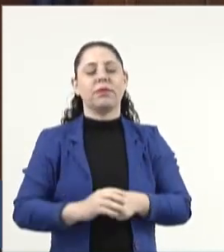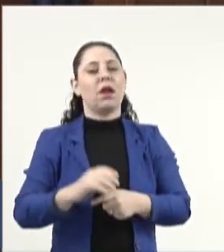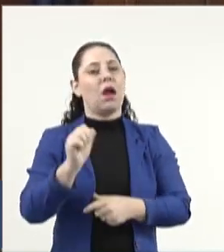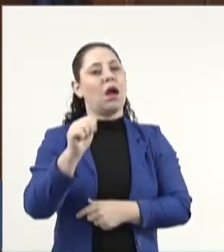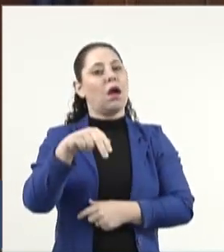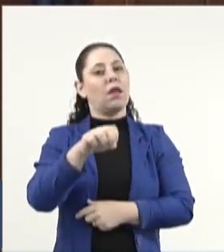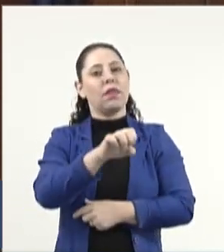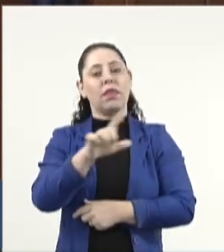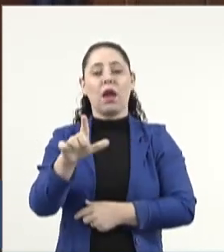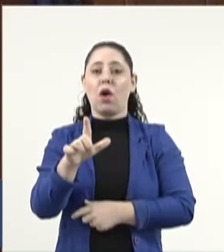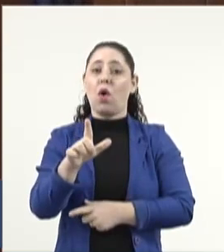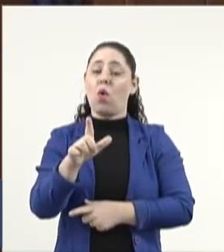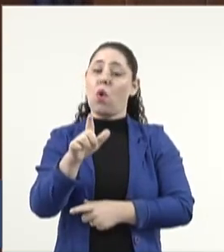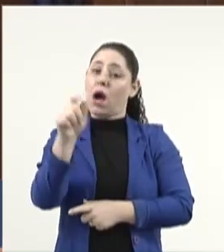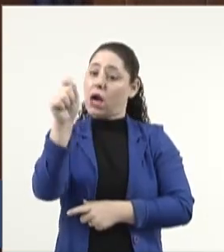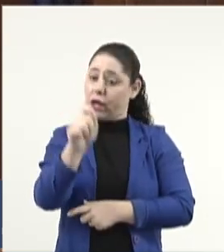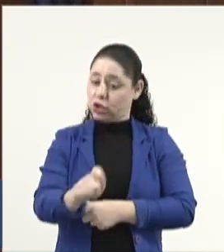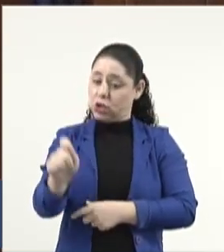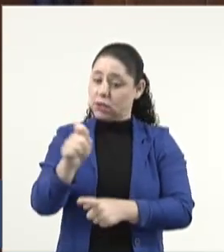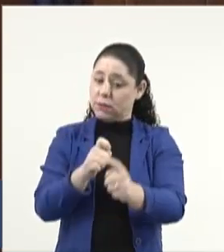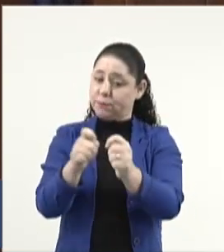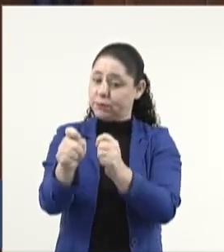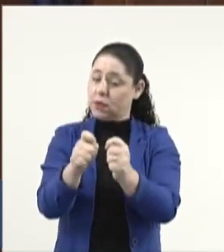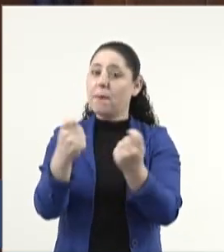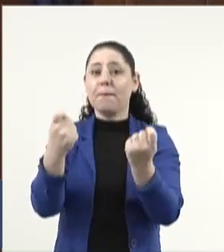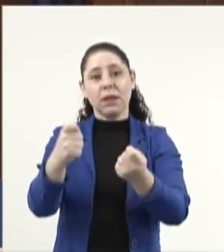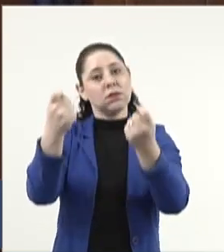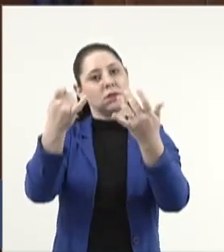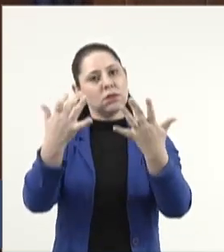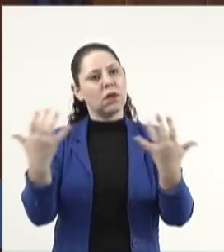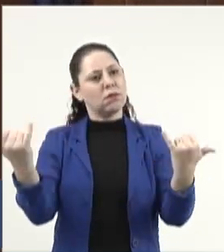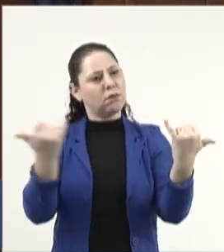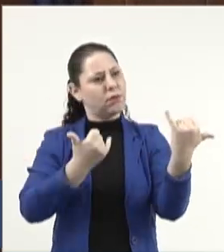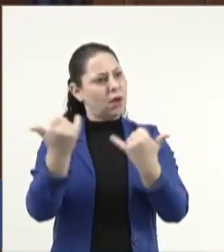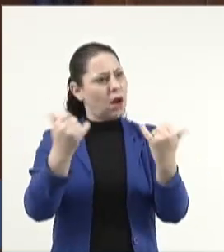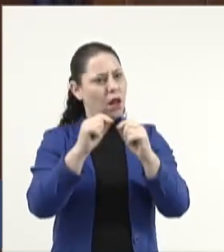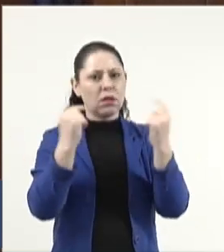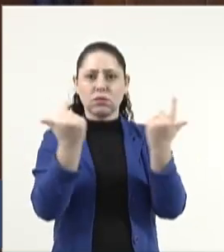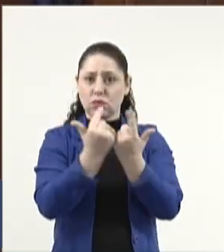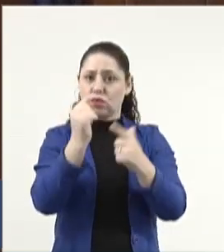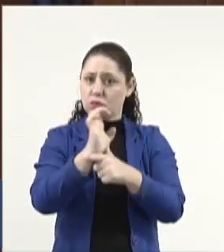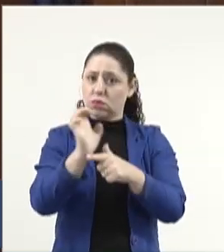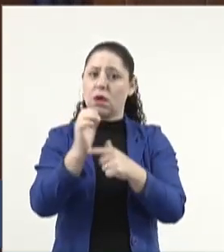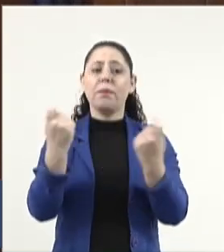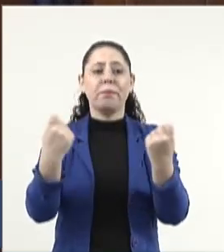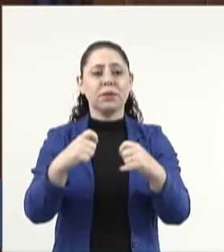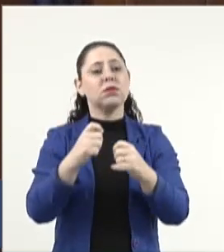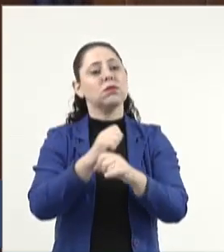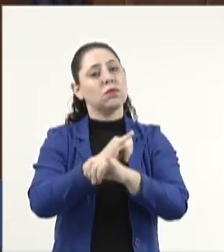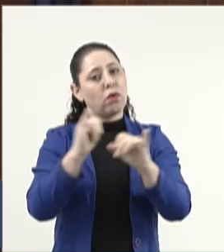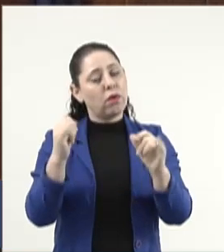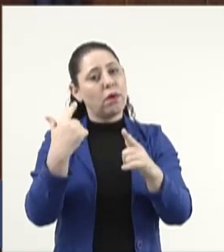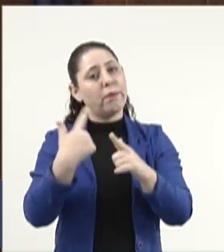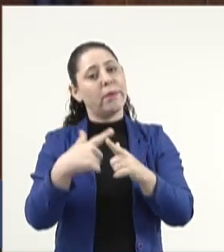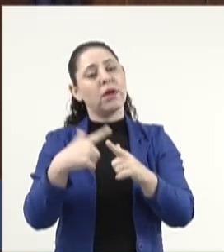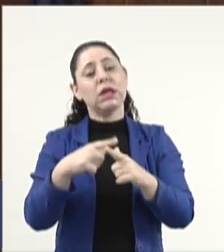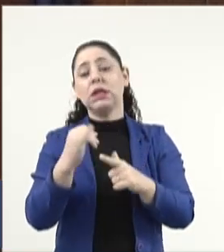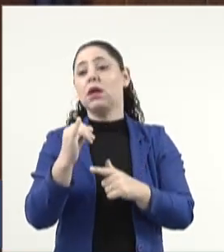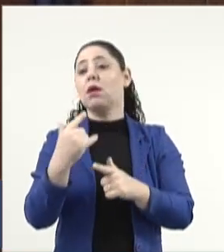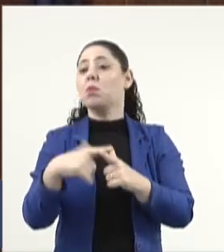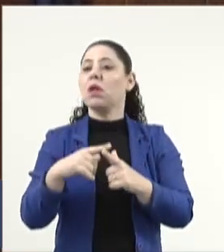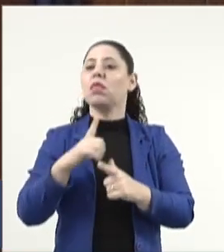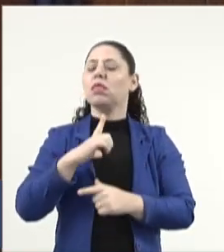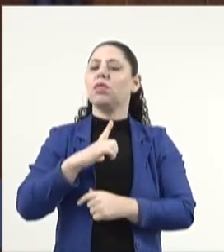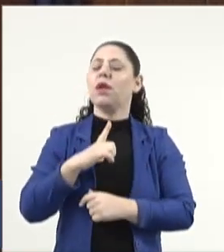uma agência reguladora, ela tem que prestar esclarecimentos à Assembleia Legislativa do Estado, né? Afinal, para que existe